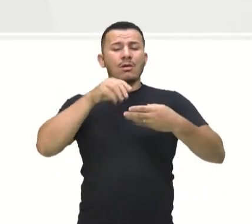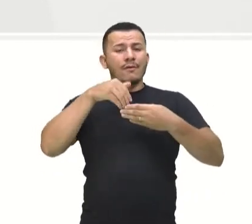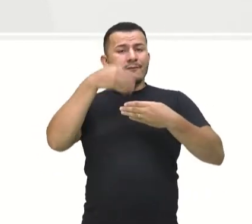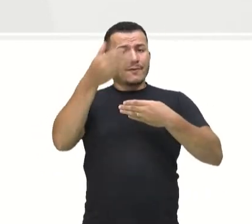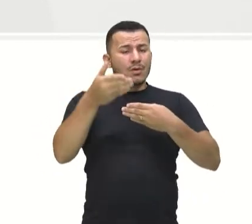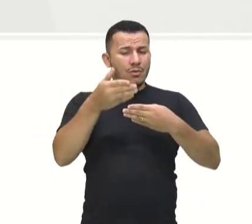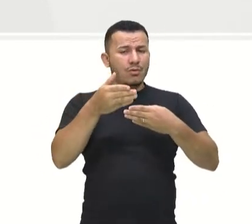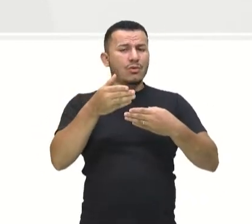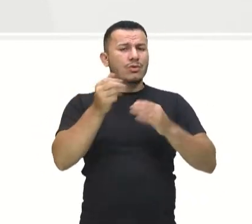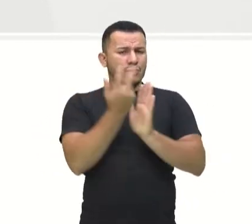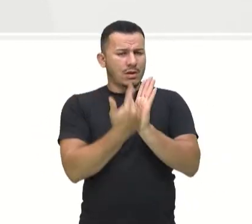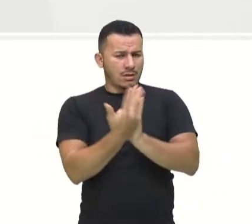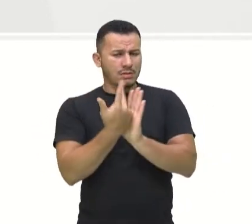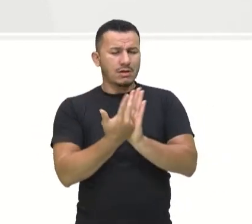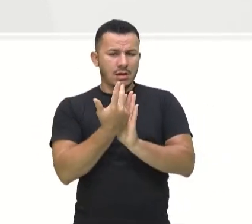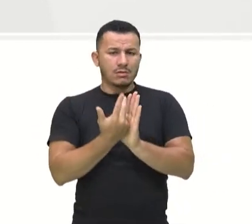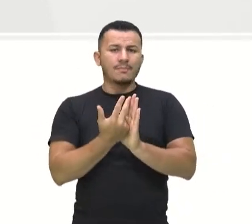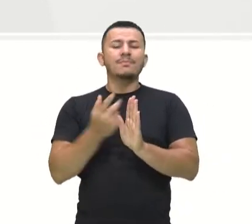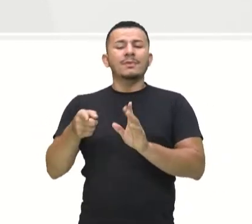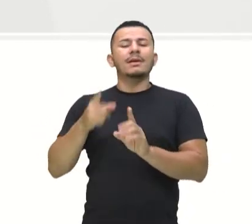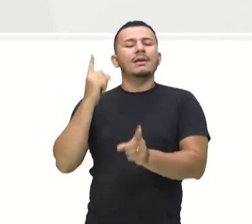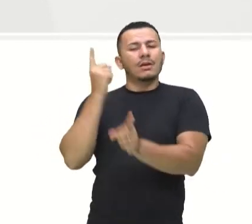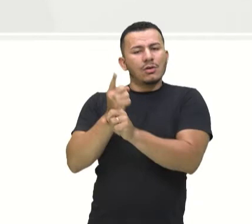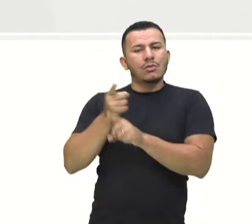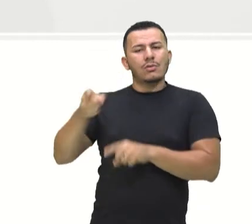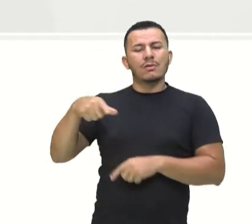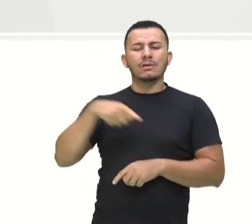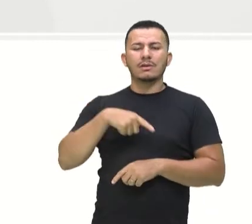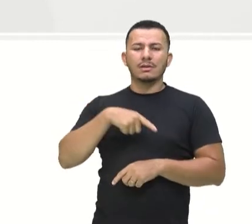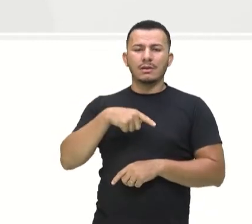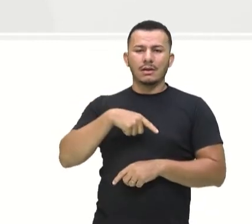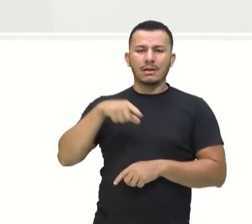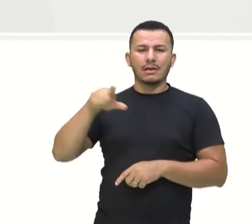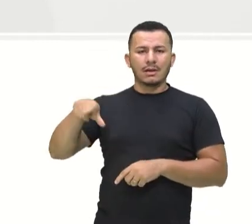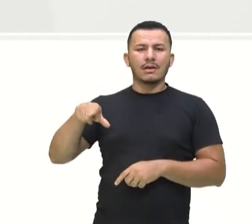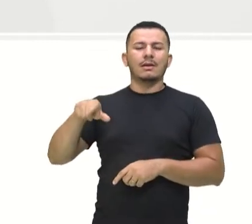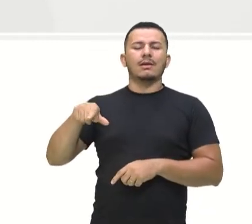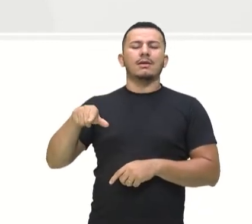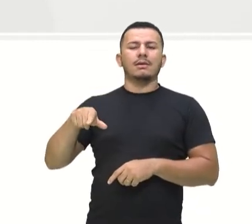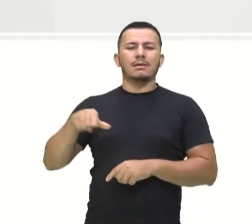um polígono, sempre nós vamos ter, né,